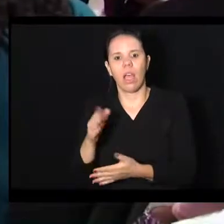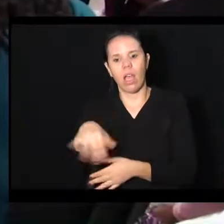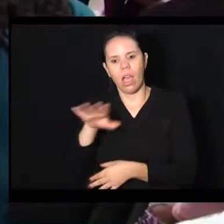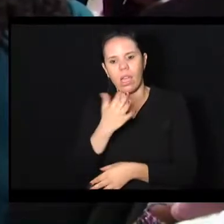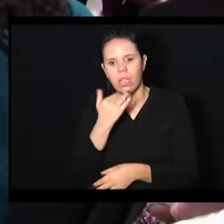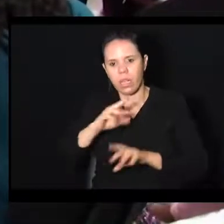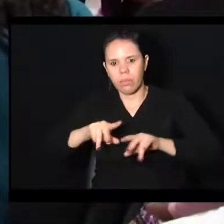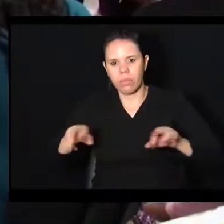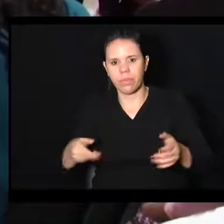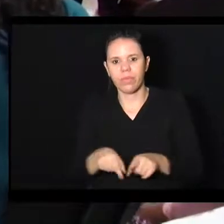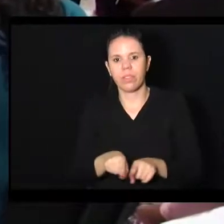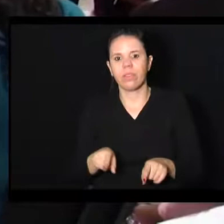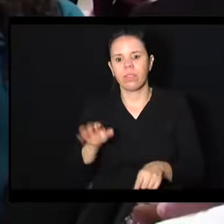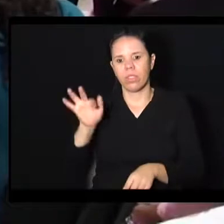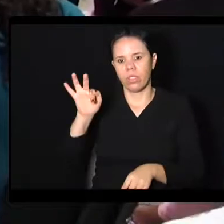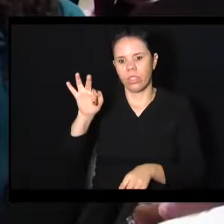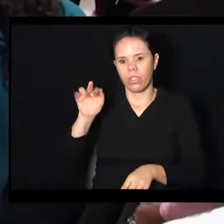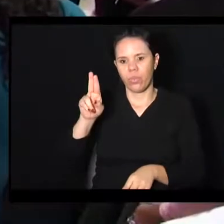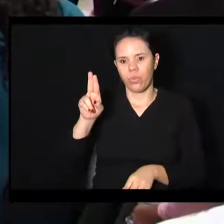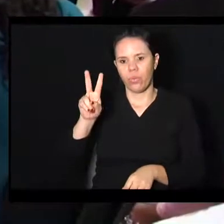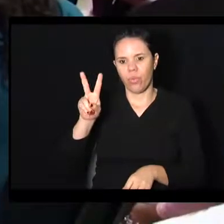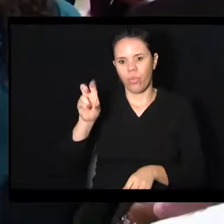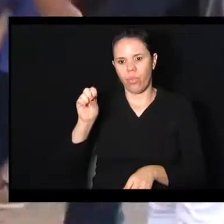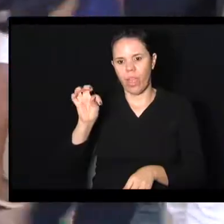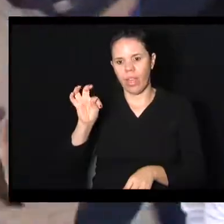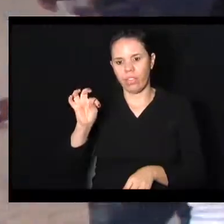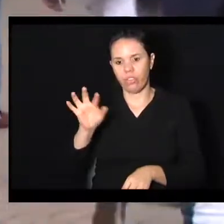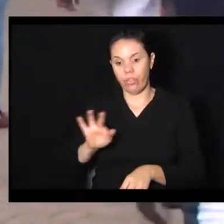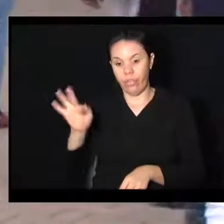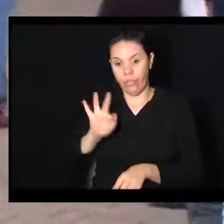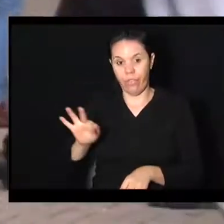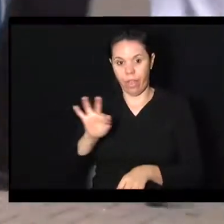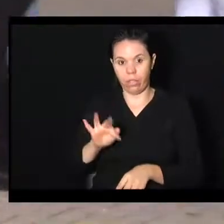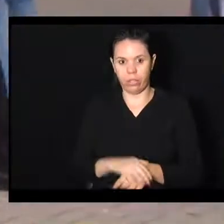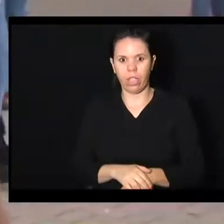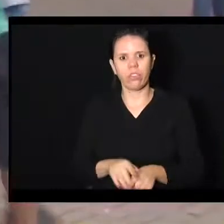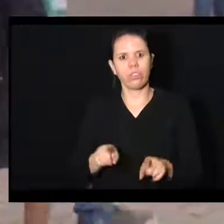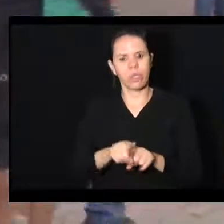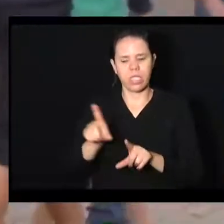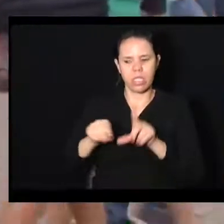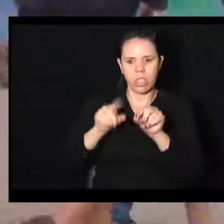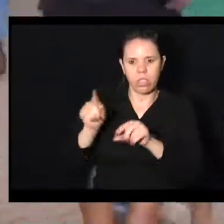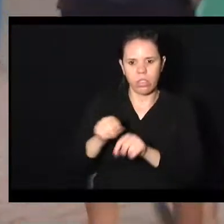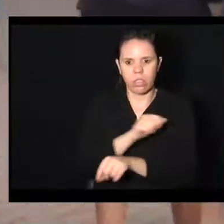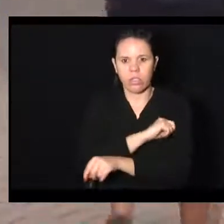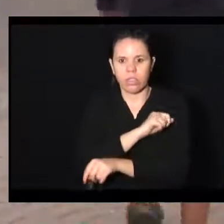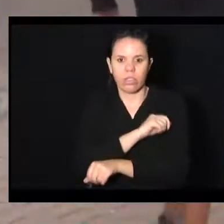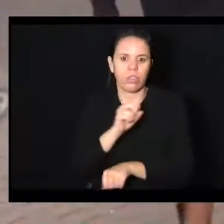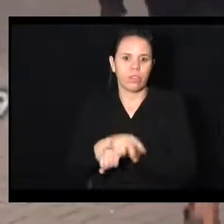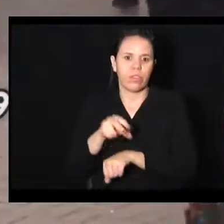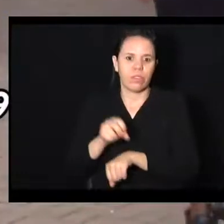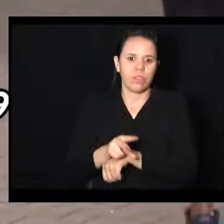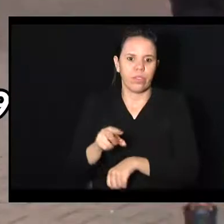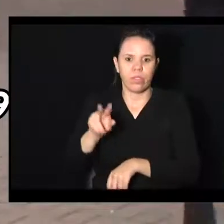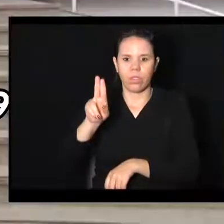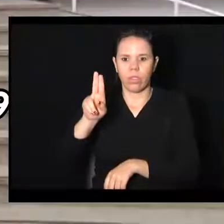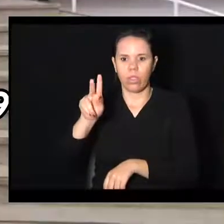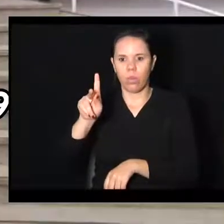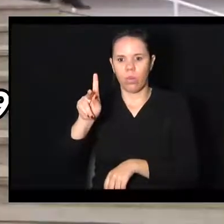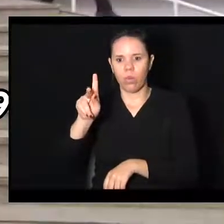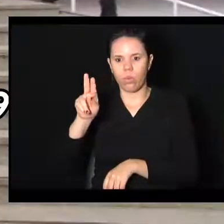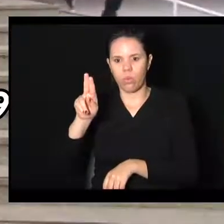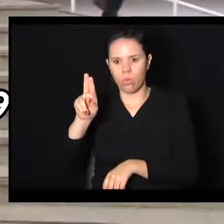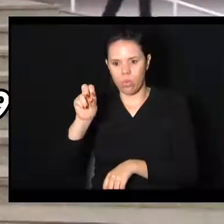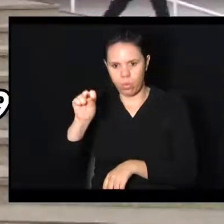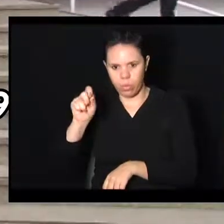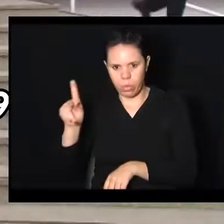que seleciona alunos para parte das vagas nos cursos de graduação da USP, vai de 12 de agosto a 20